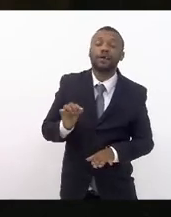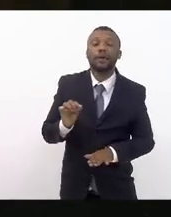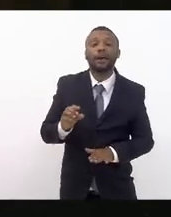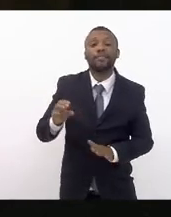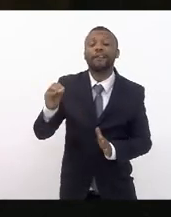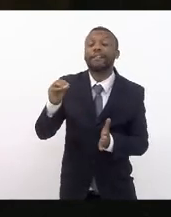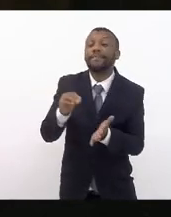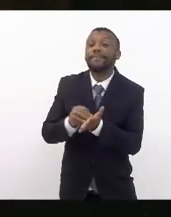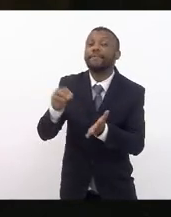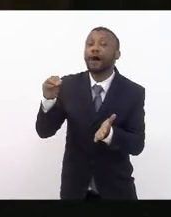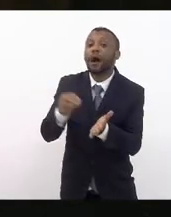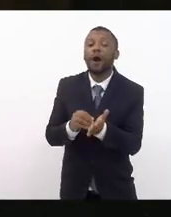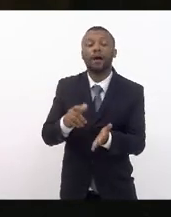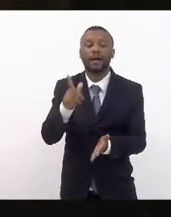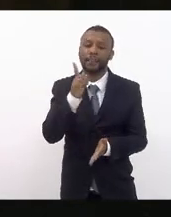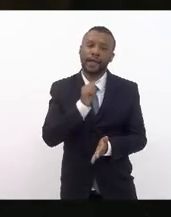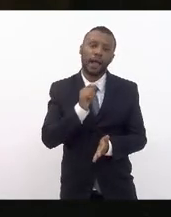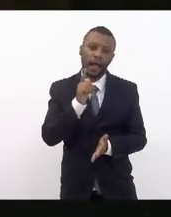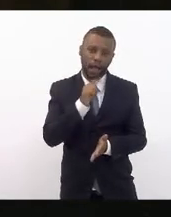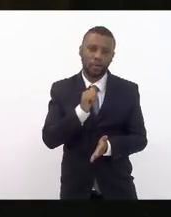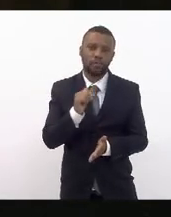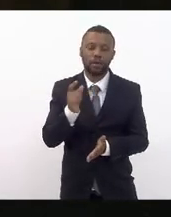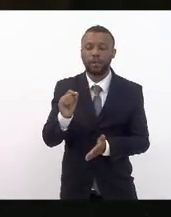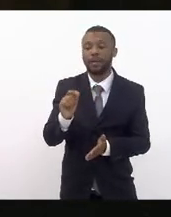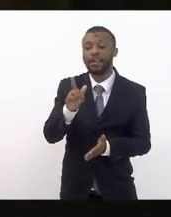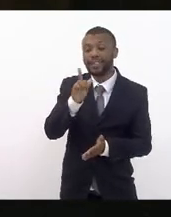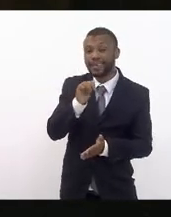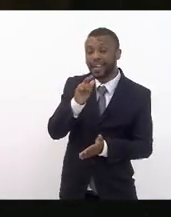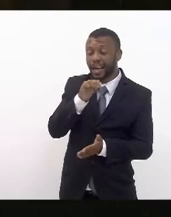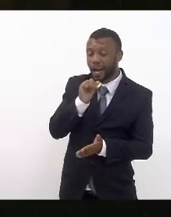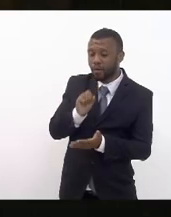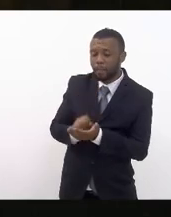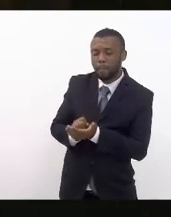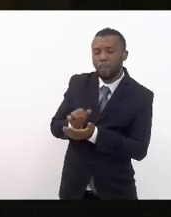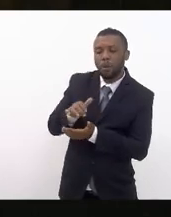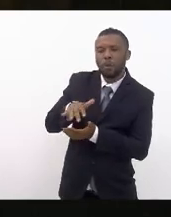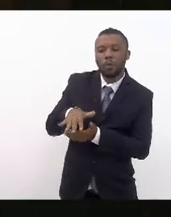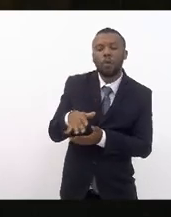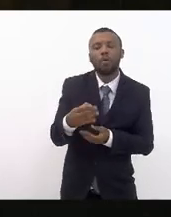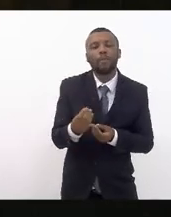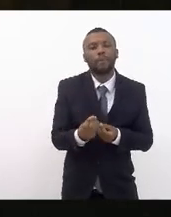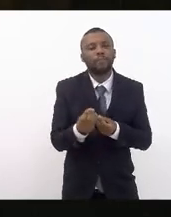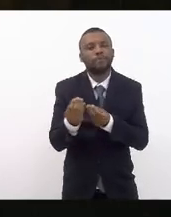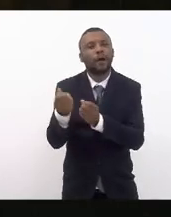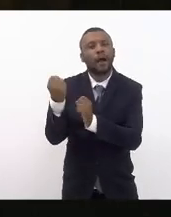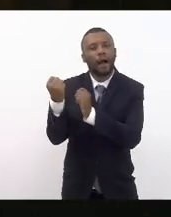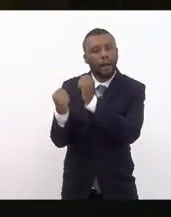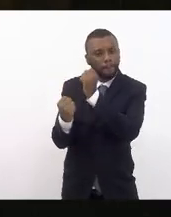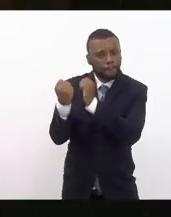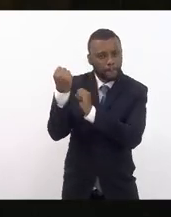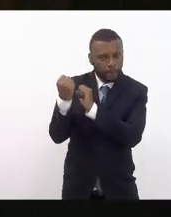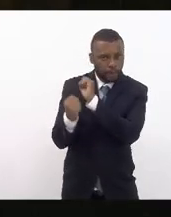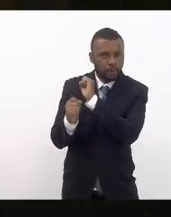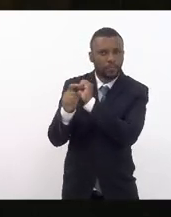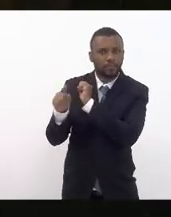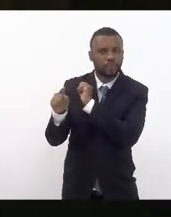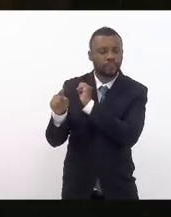Ju. E o abastecimento da água, não é, pela prestadora de serviço,